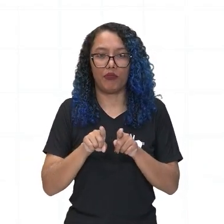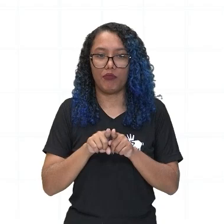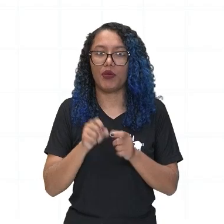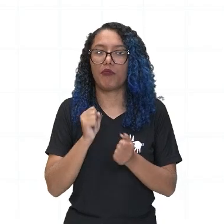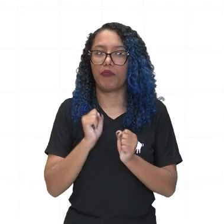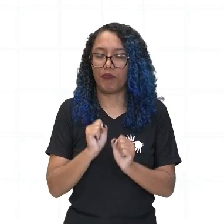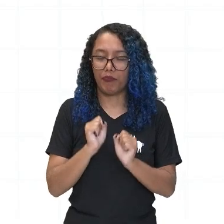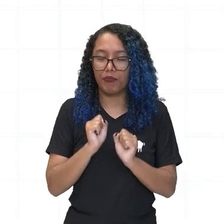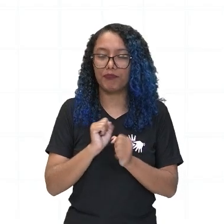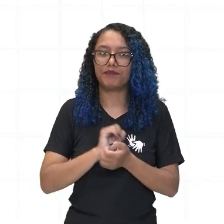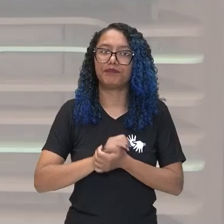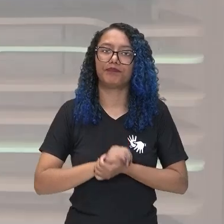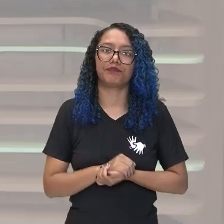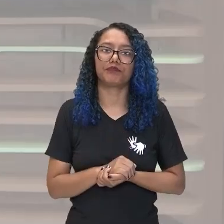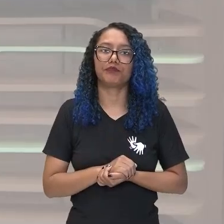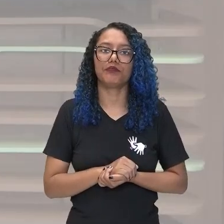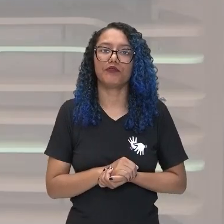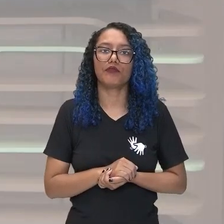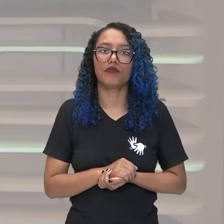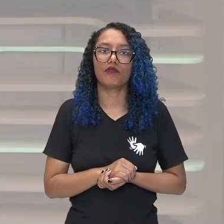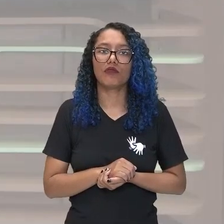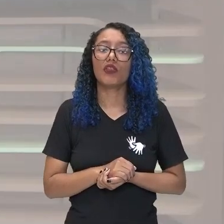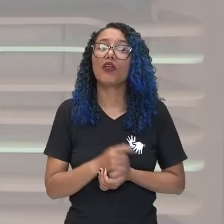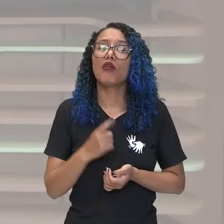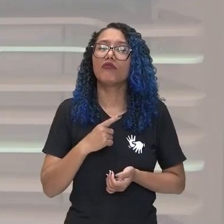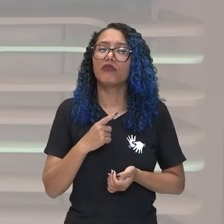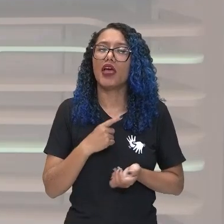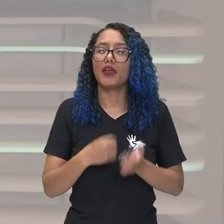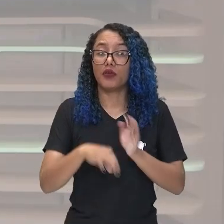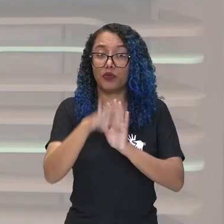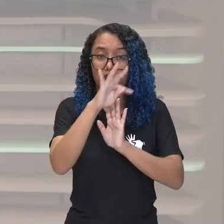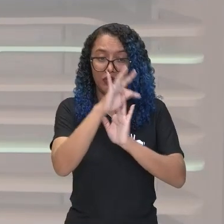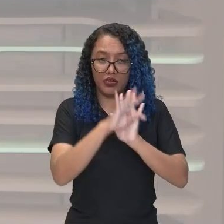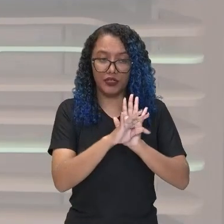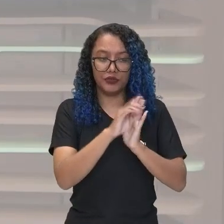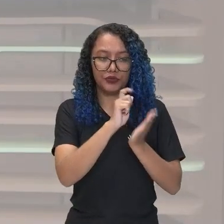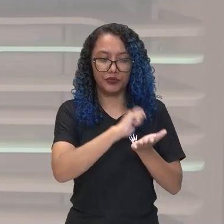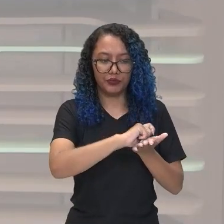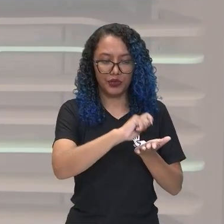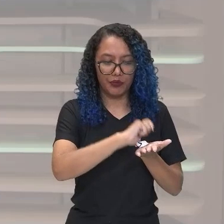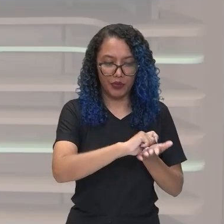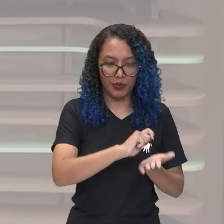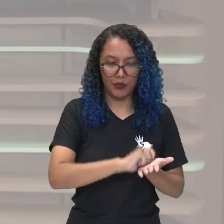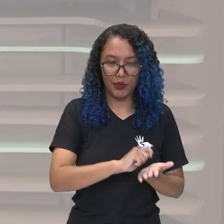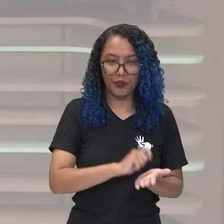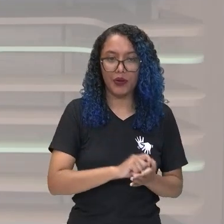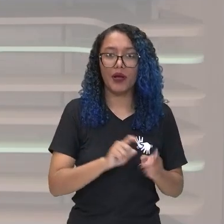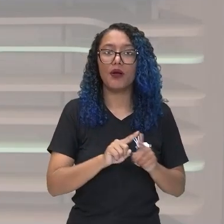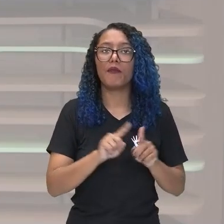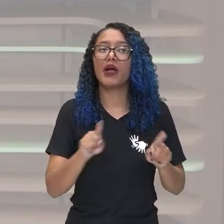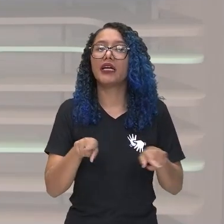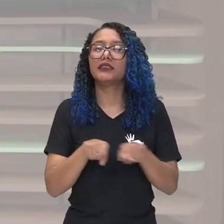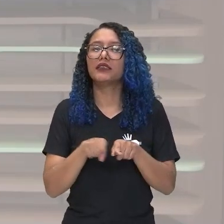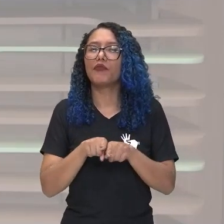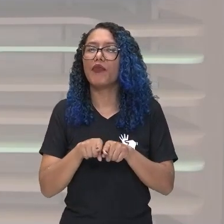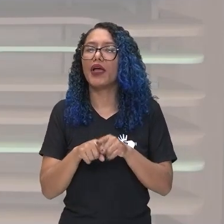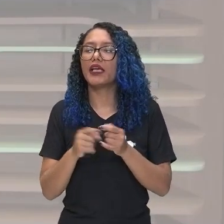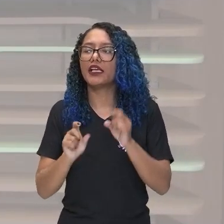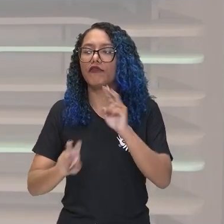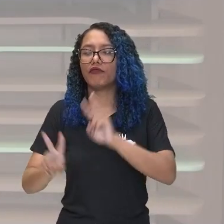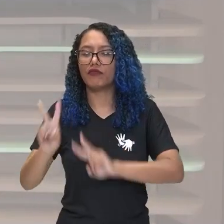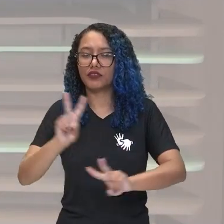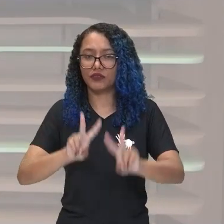com os textos escritos, mas eles também vêm com informações visuais para